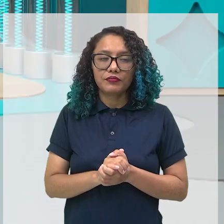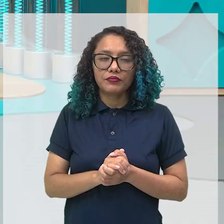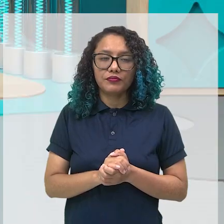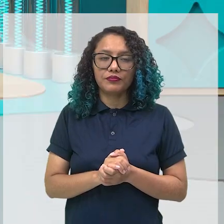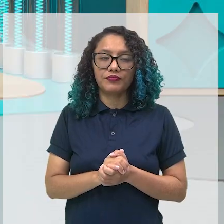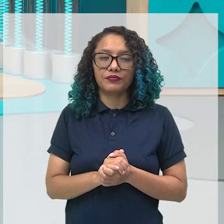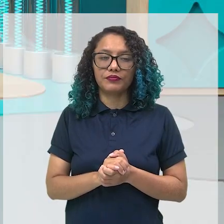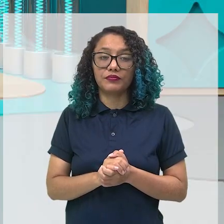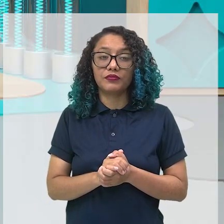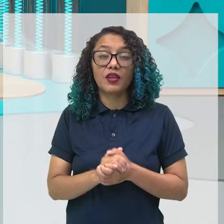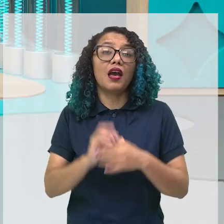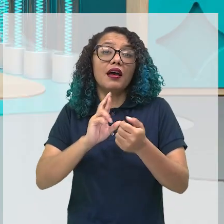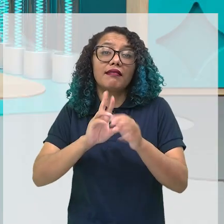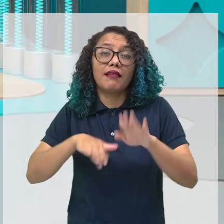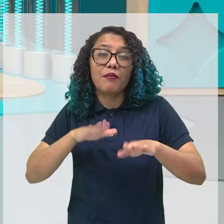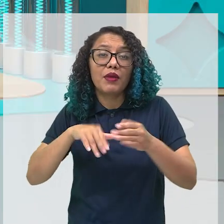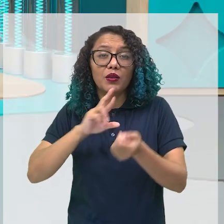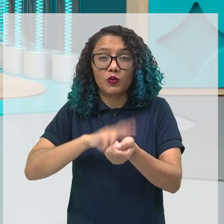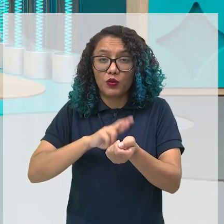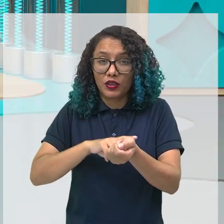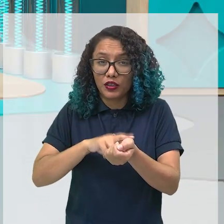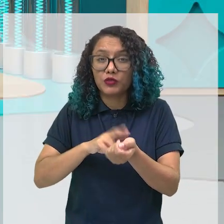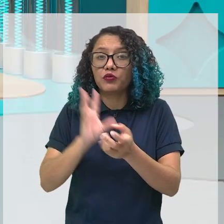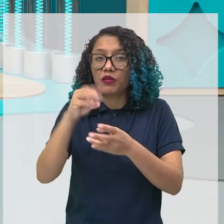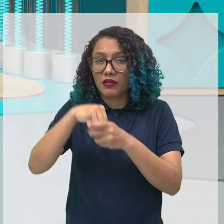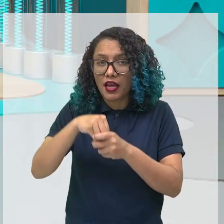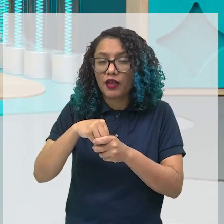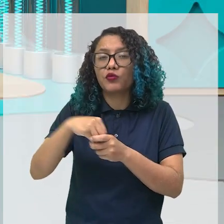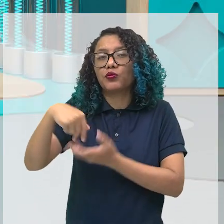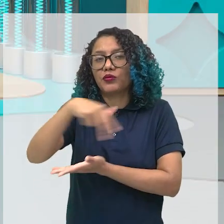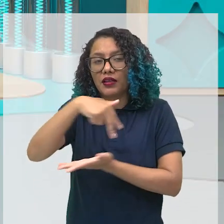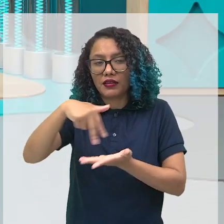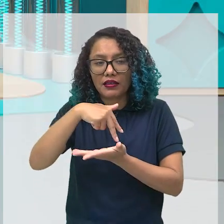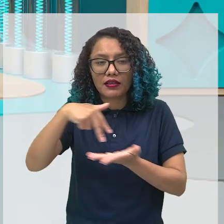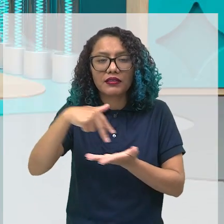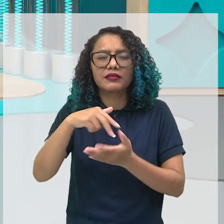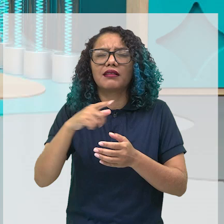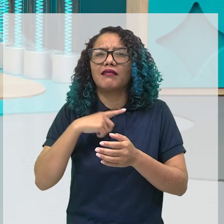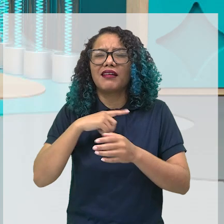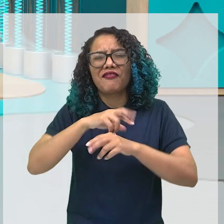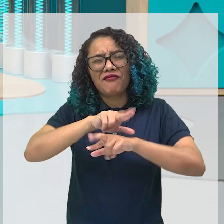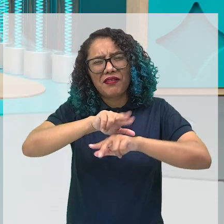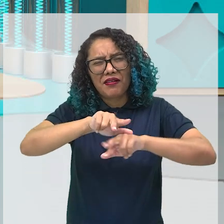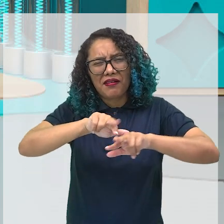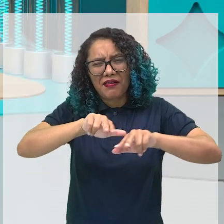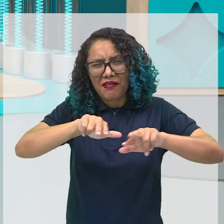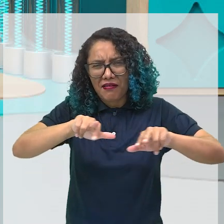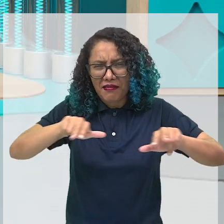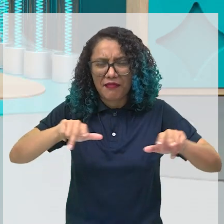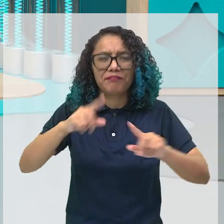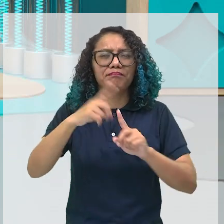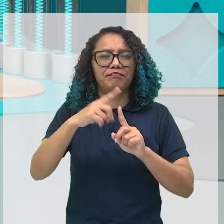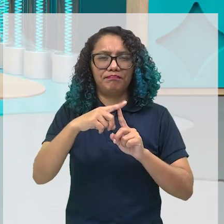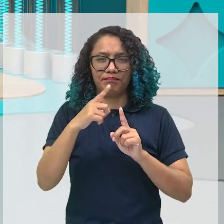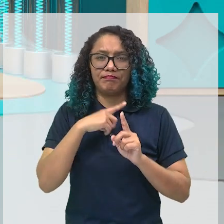que a gente tem ali dentro da salsa, né? A salsa ela é caracterizada por uma variedade de ritmos